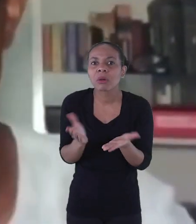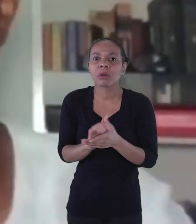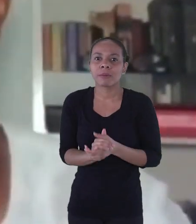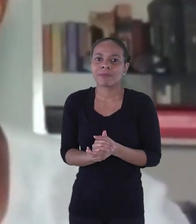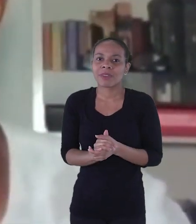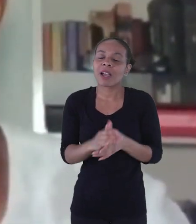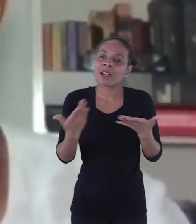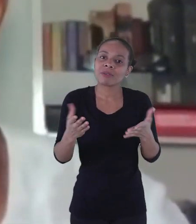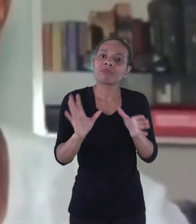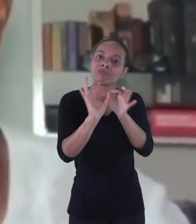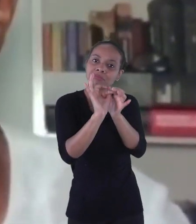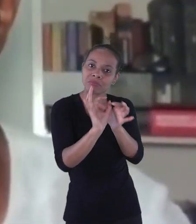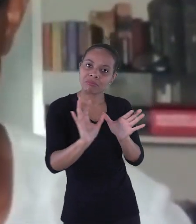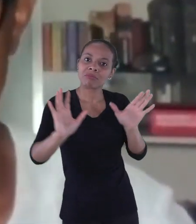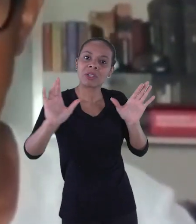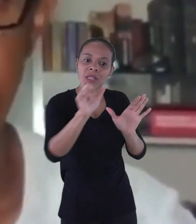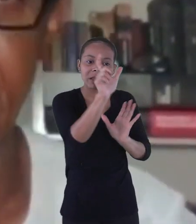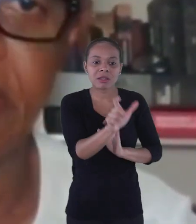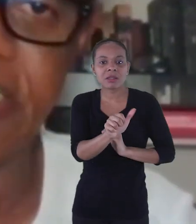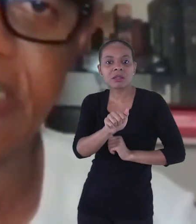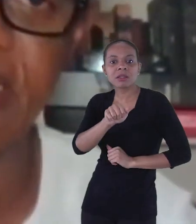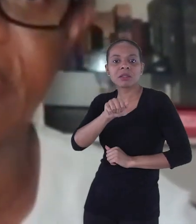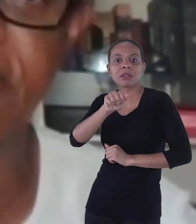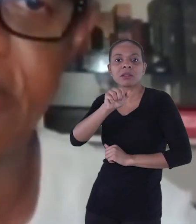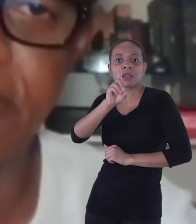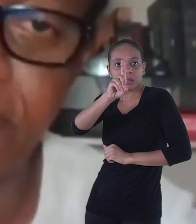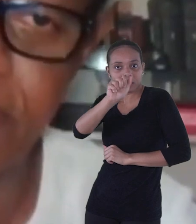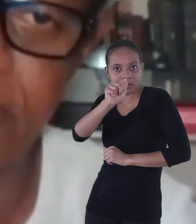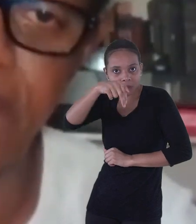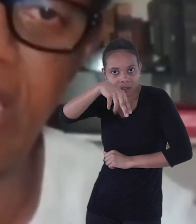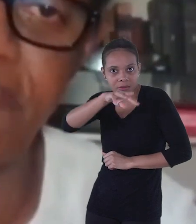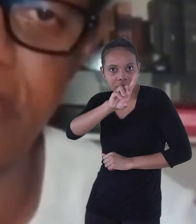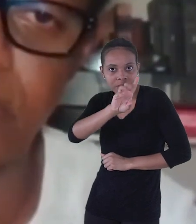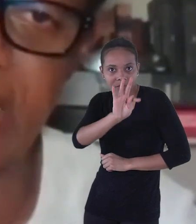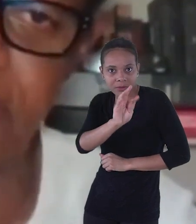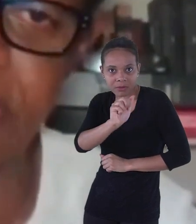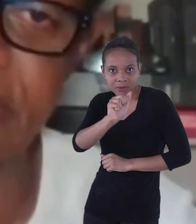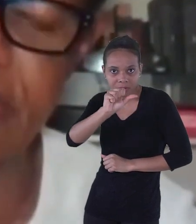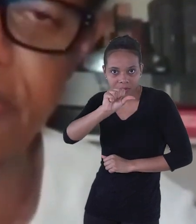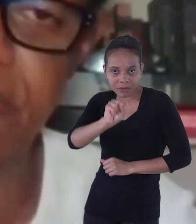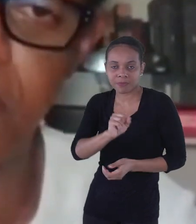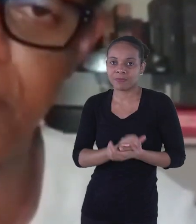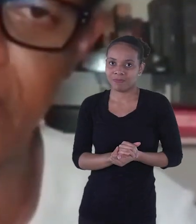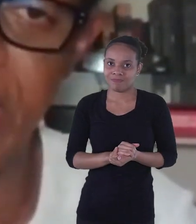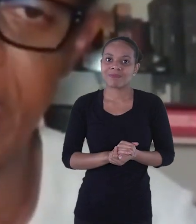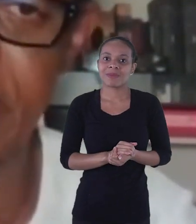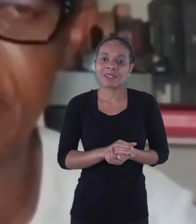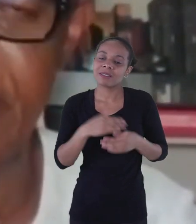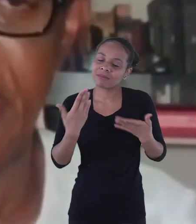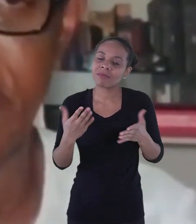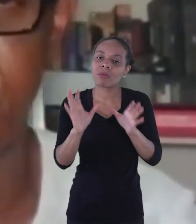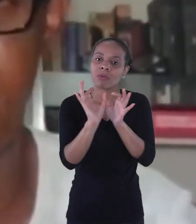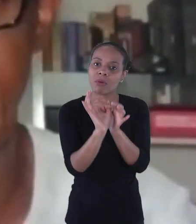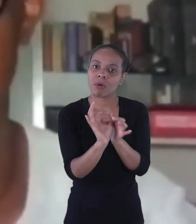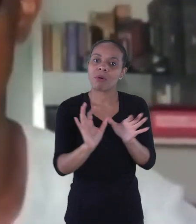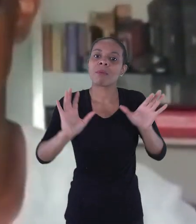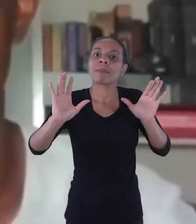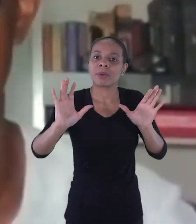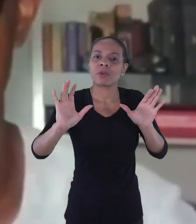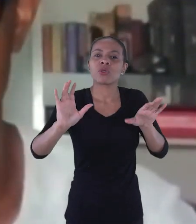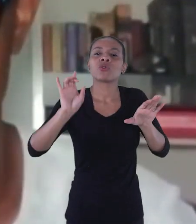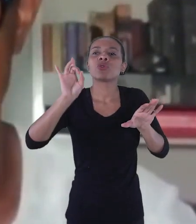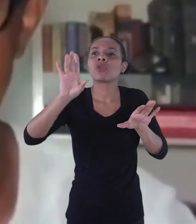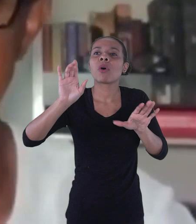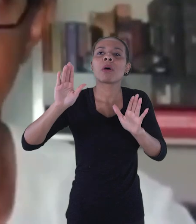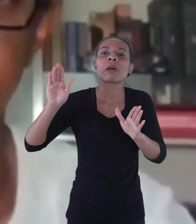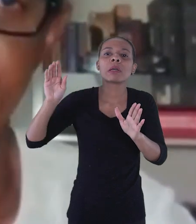com a Carolina em 64, e em 65 foi a vez do Oldário Dantas romper com ela. Ele só vai encontrar